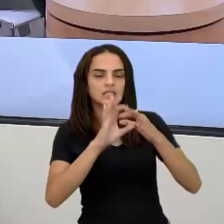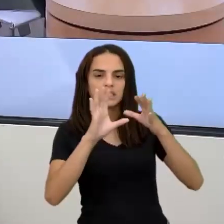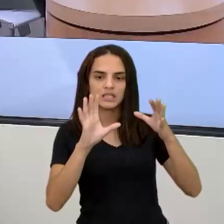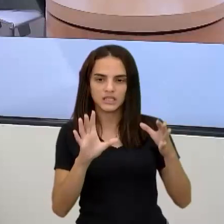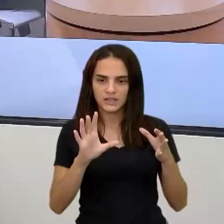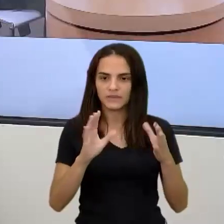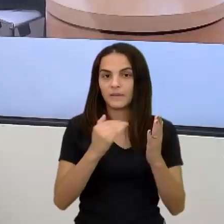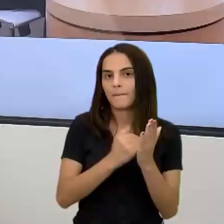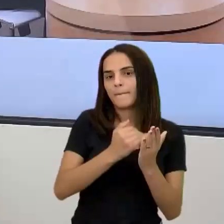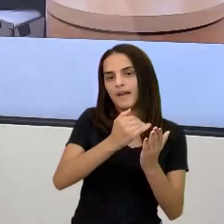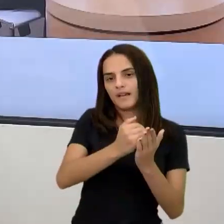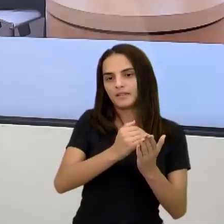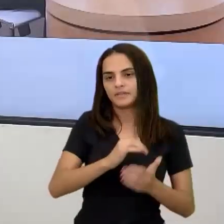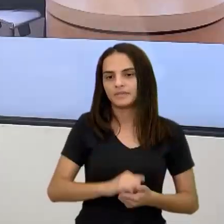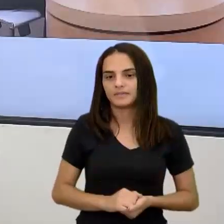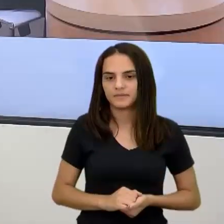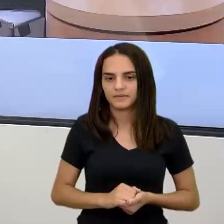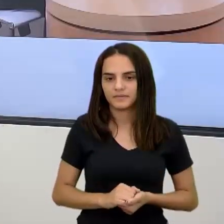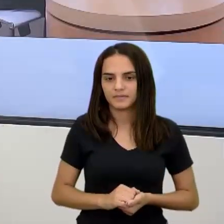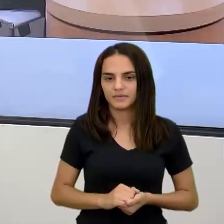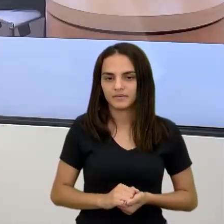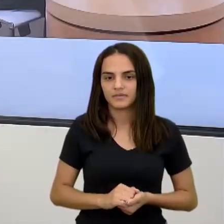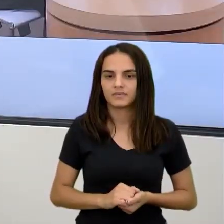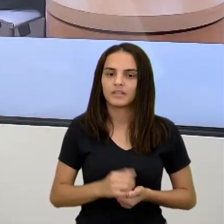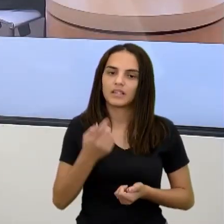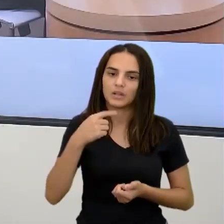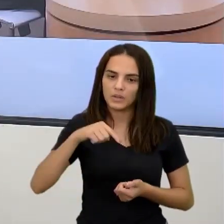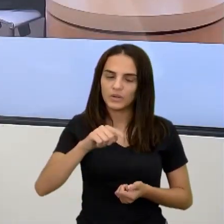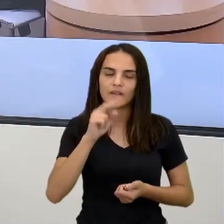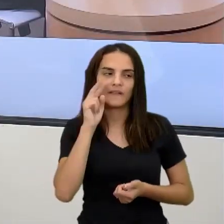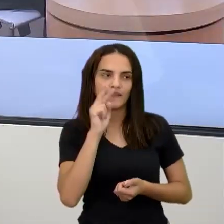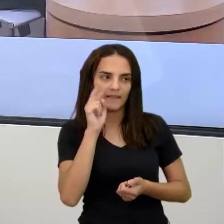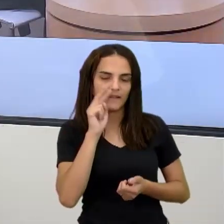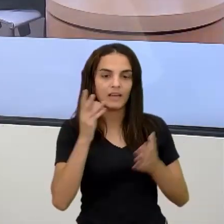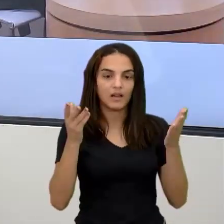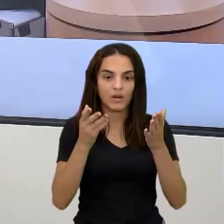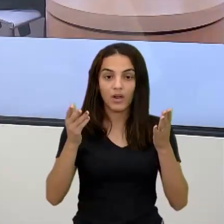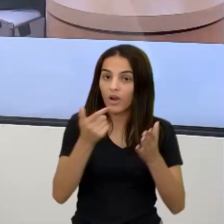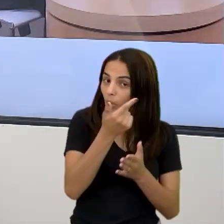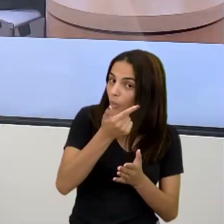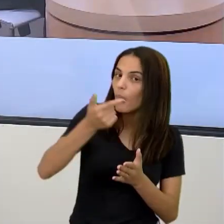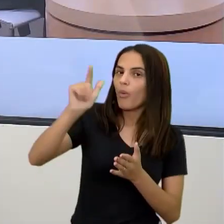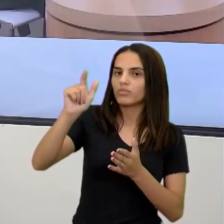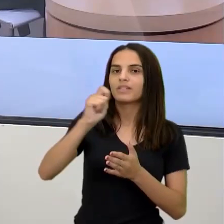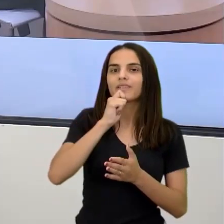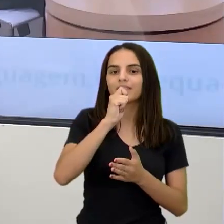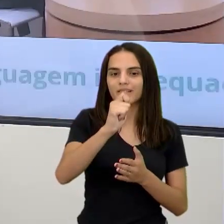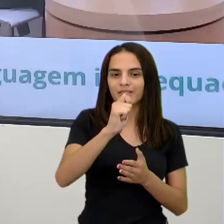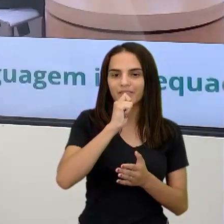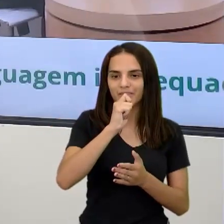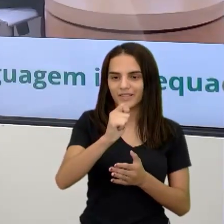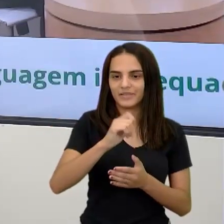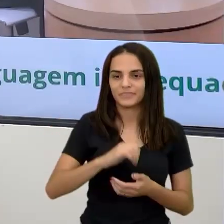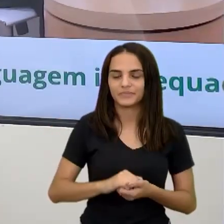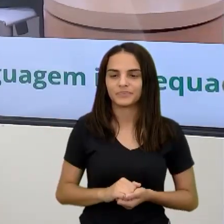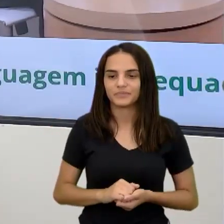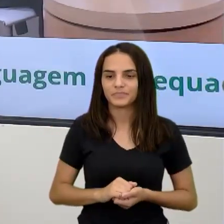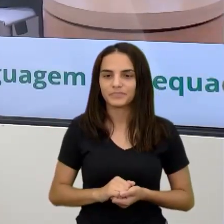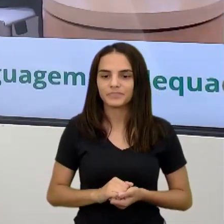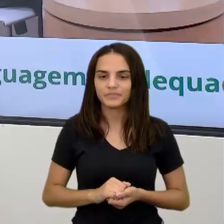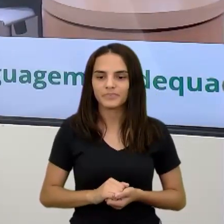Sim. Demais. Demais. Né? Demais. E aí a gente vai ver então agora uma outra situação. Sou fera, o Bruno